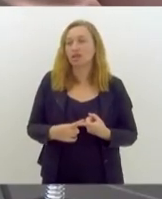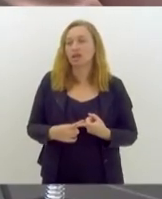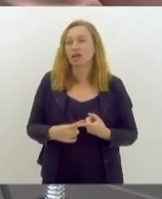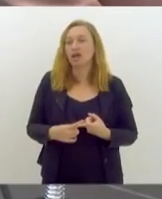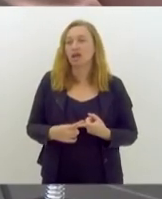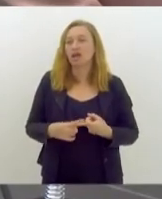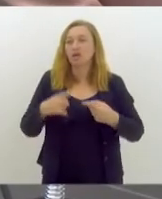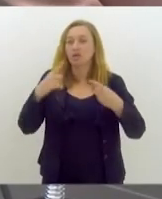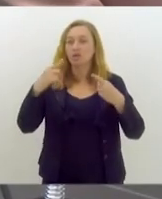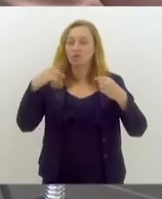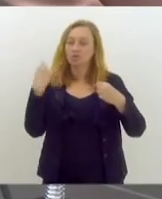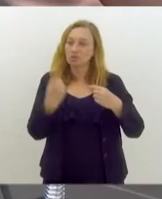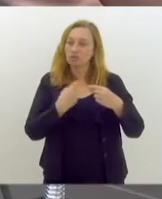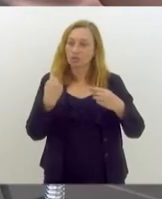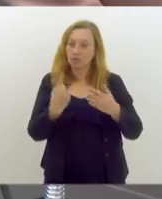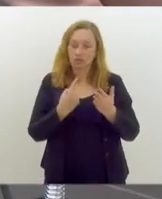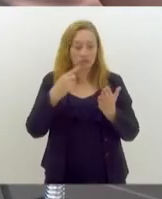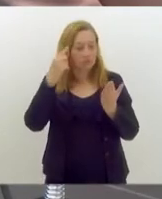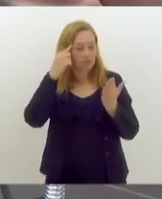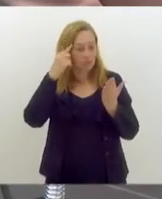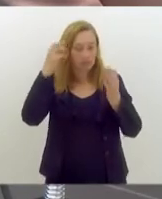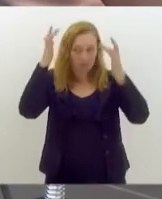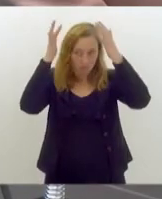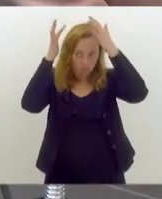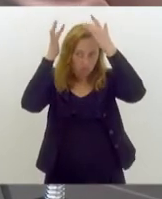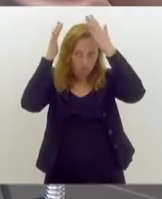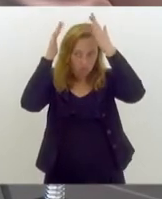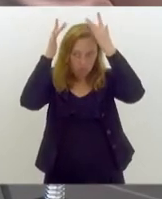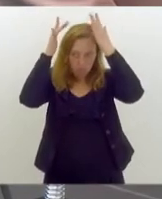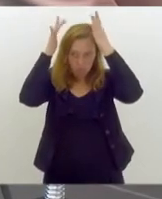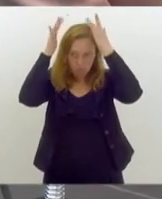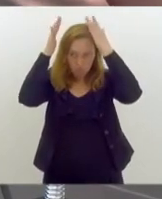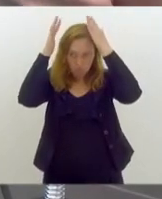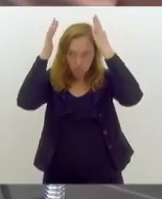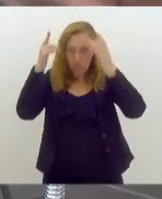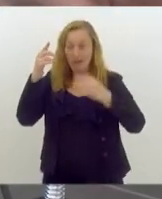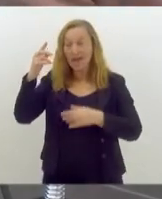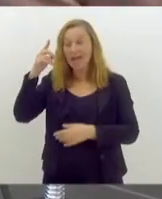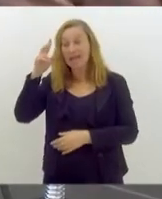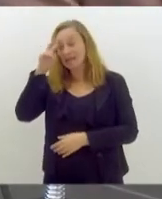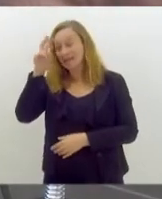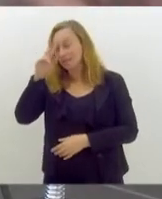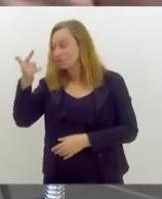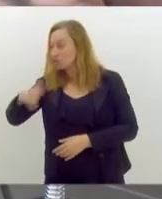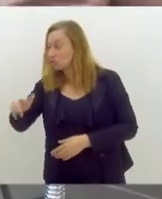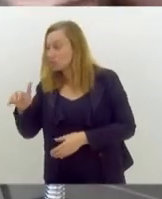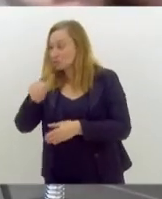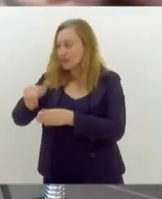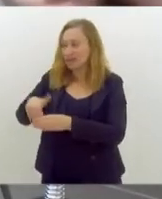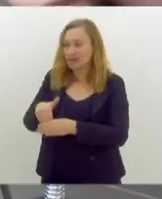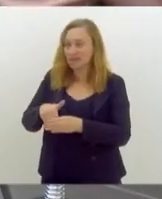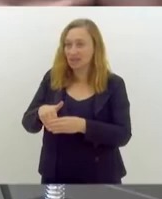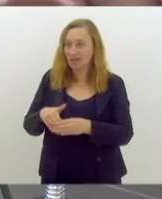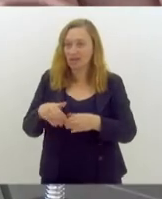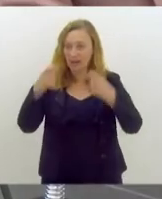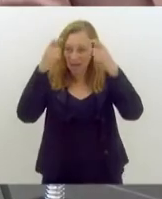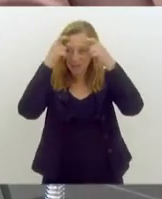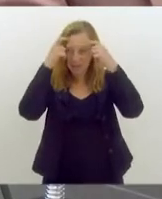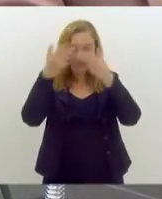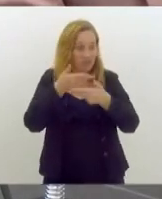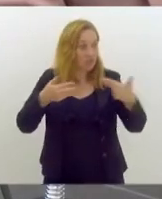no momento que você distrai ela vai lá nas eleições de novo né é um negócio impressionante